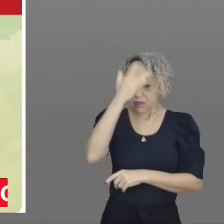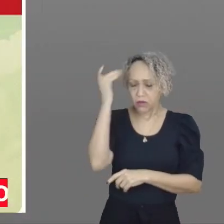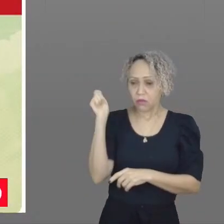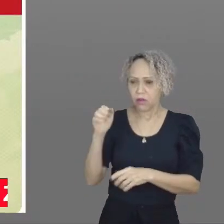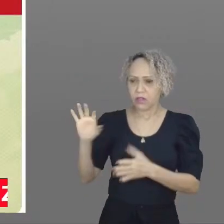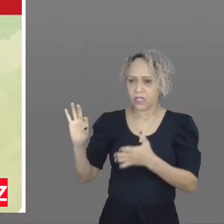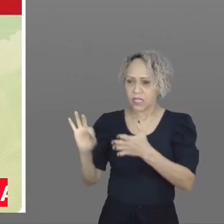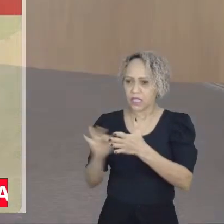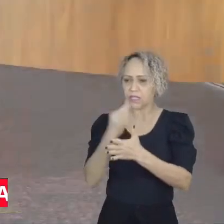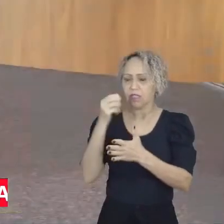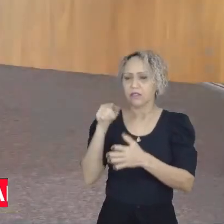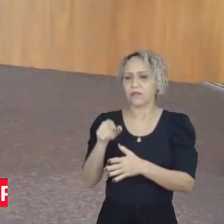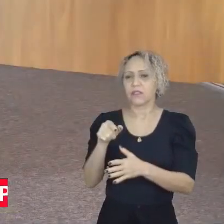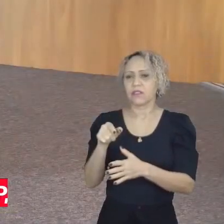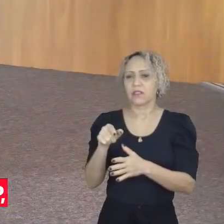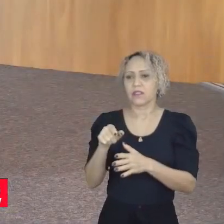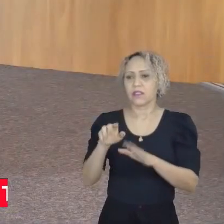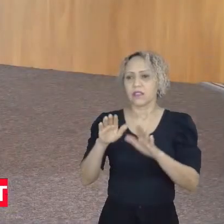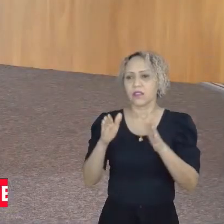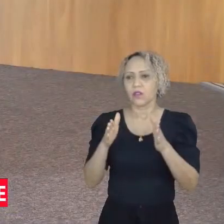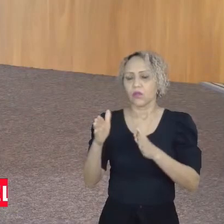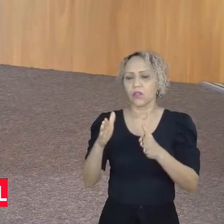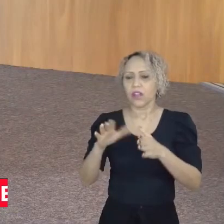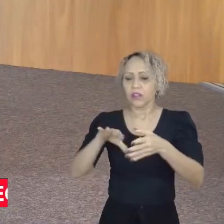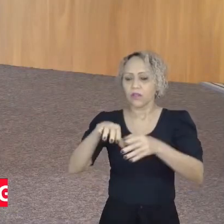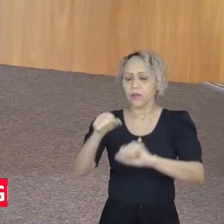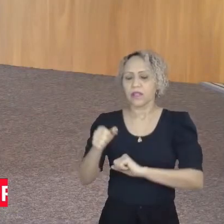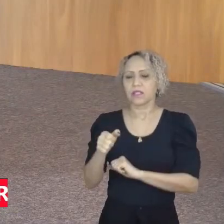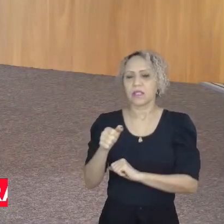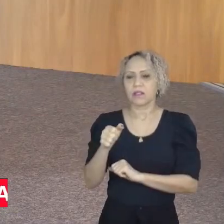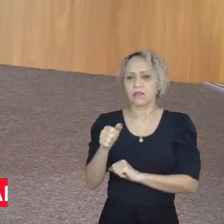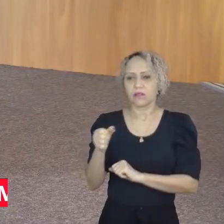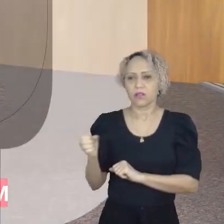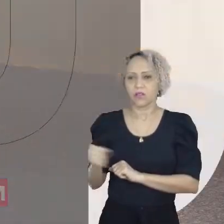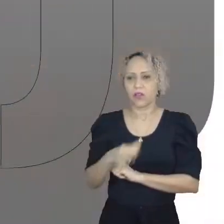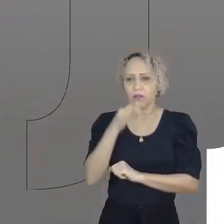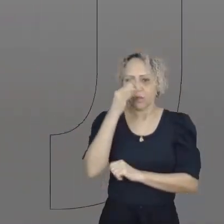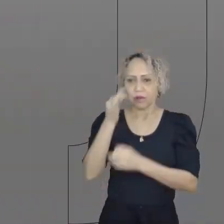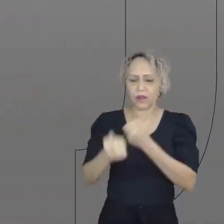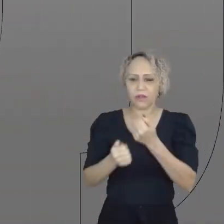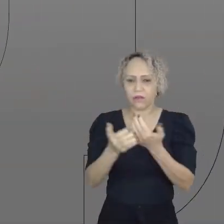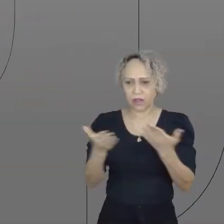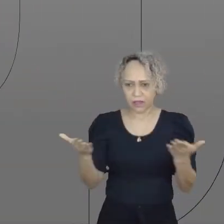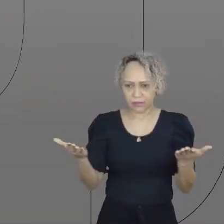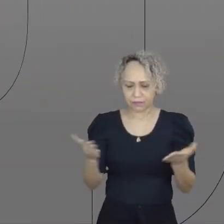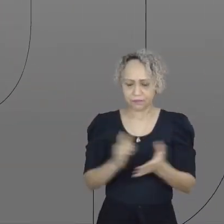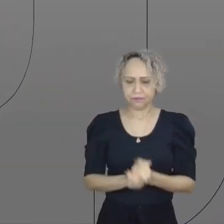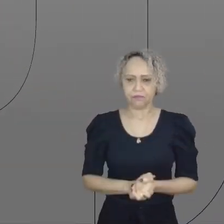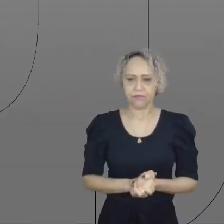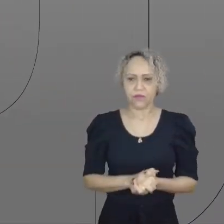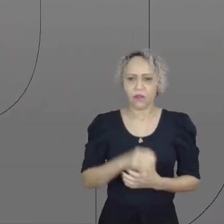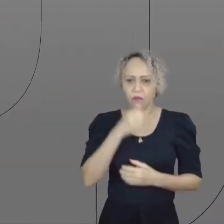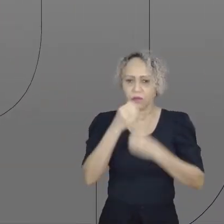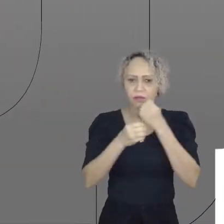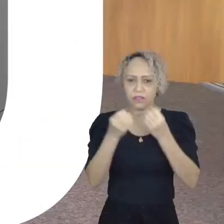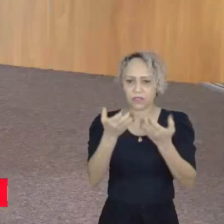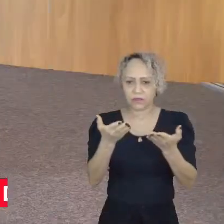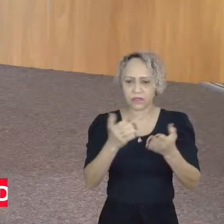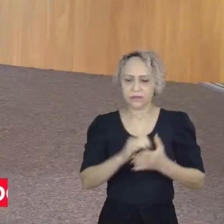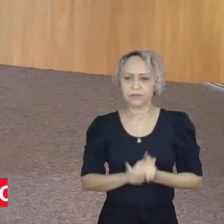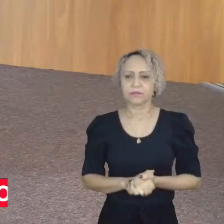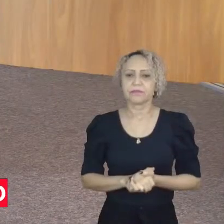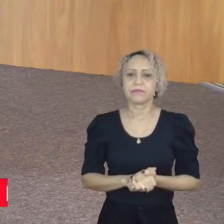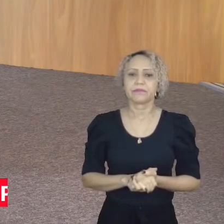falar um pouquinho mais sobre essa jornada de formação agora na nossa entrevista.